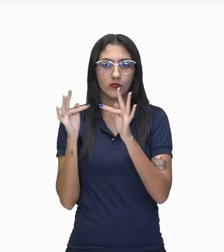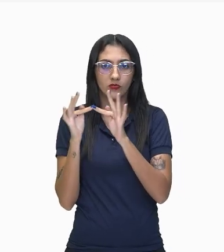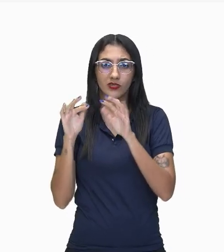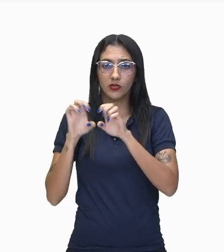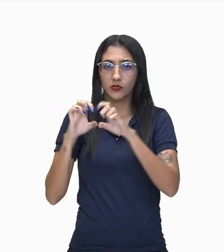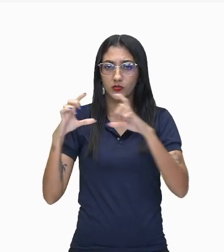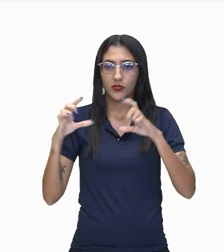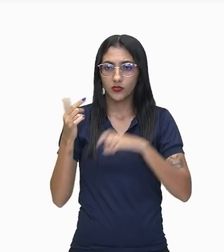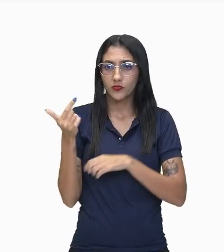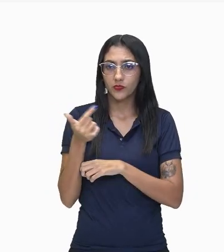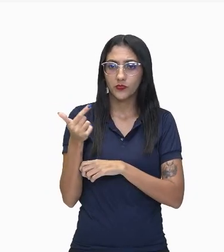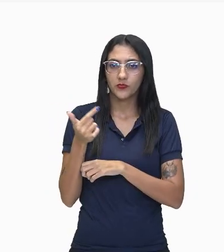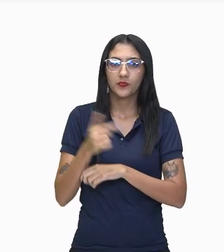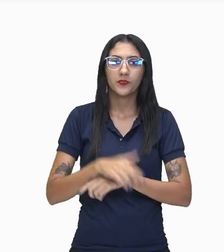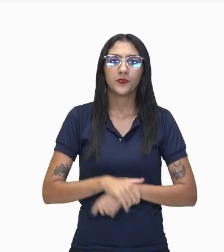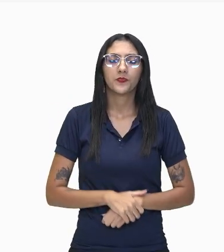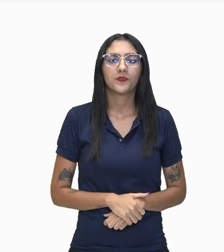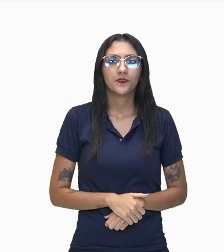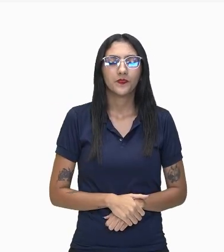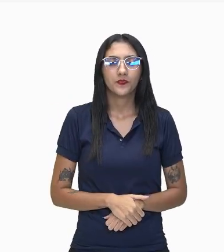expressão a zero.